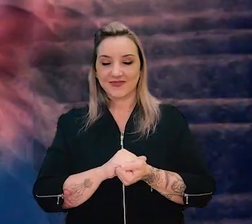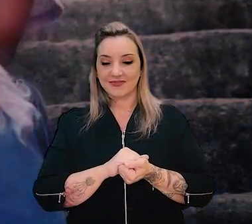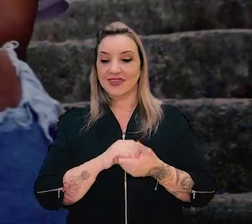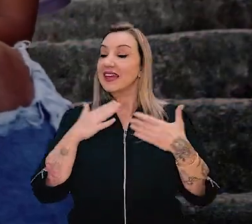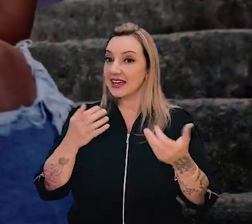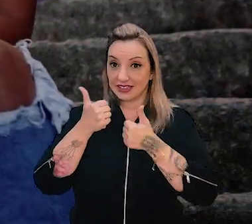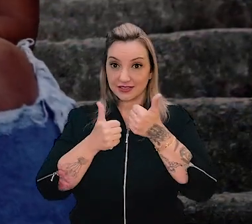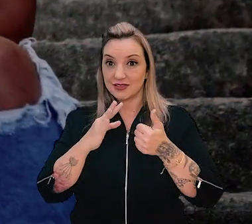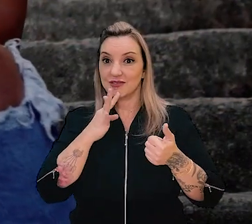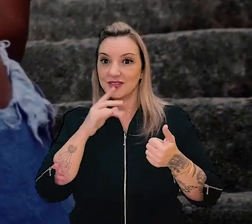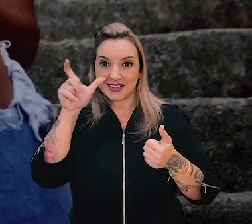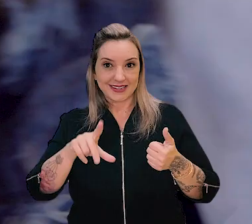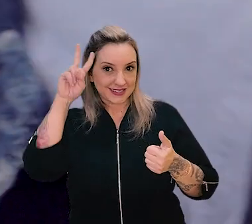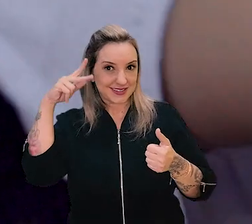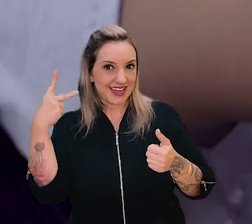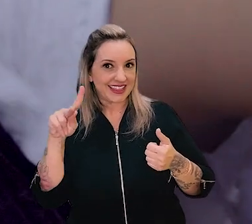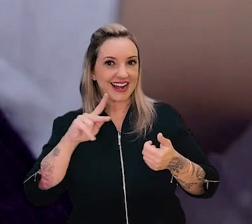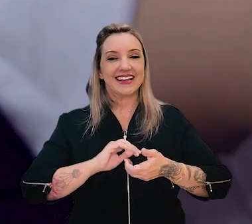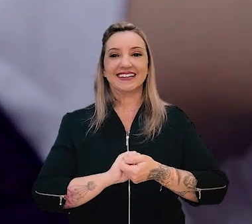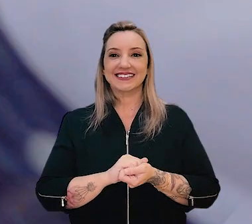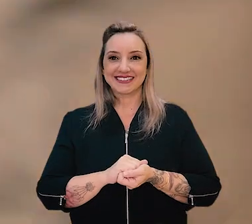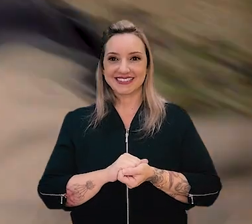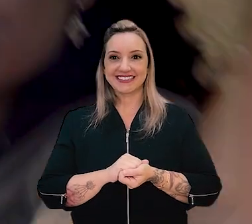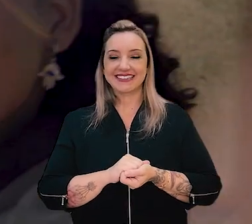E aí, vamos conhecer essa história?